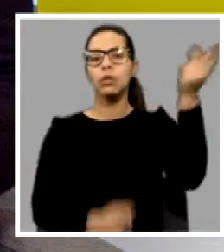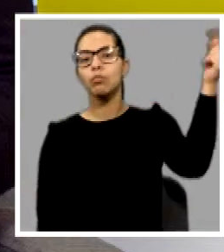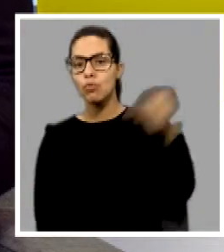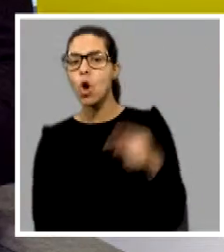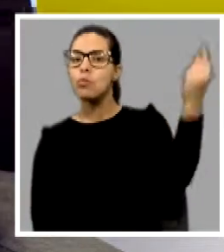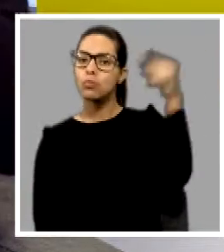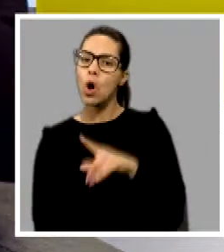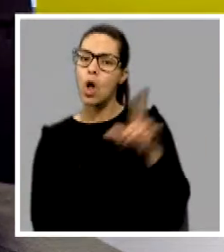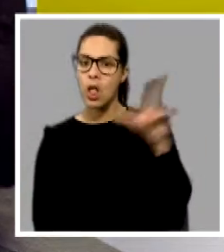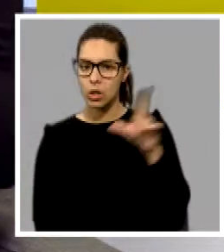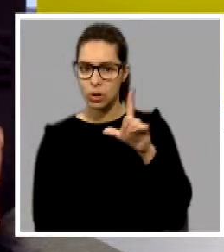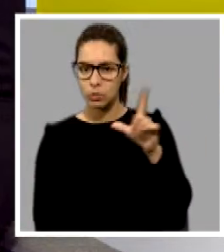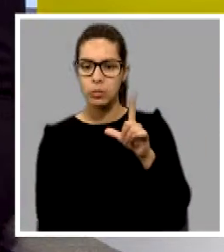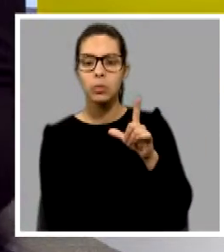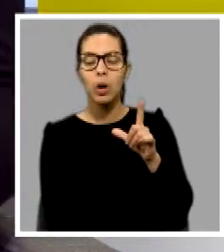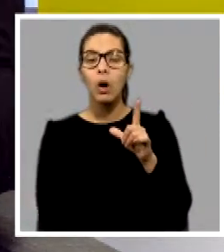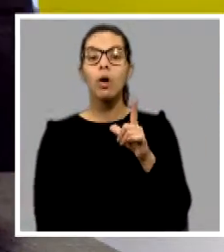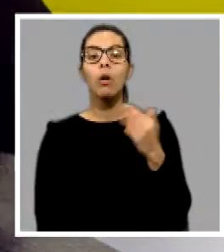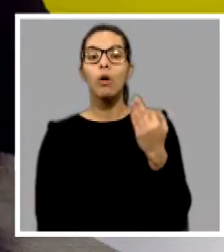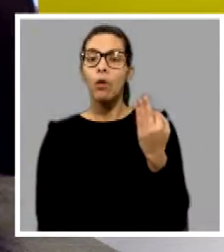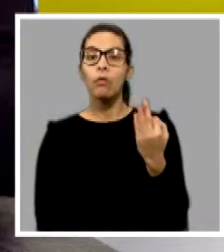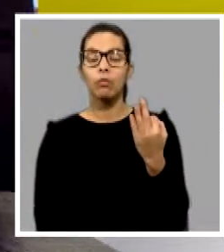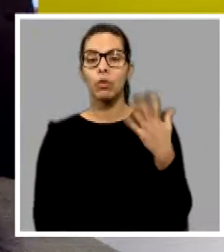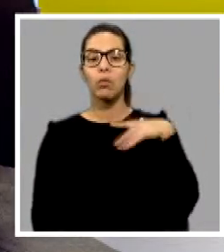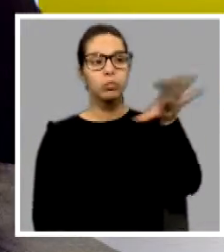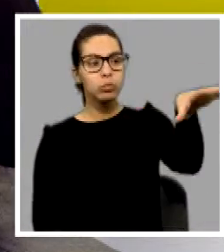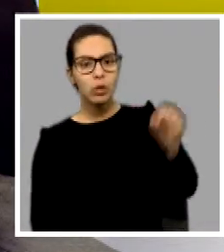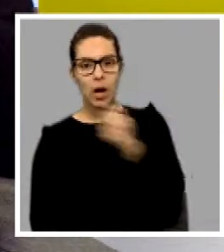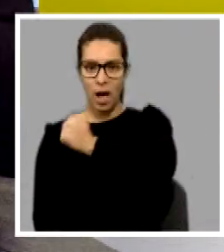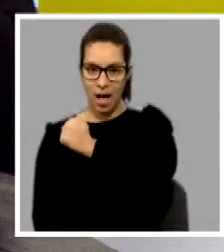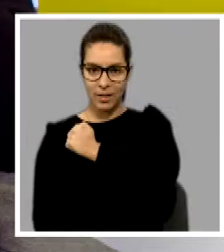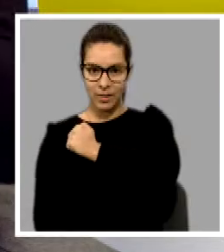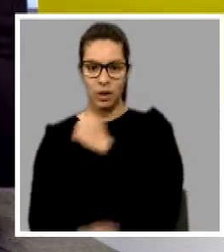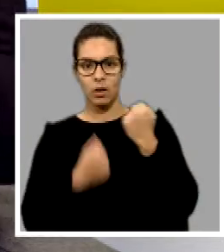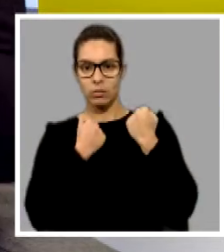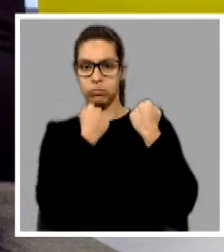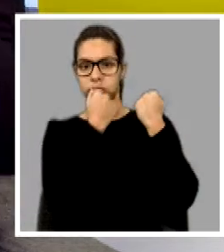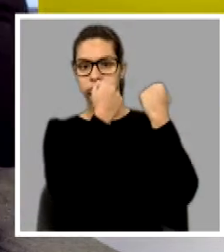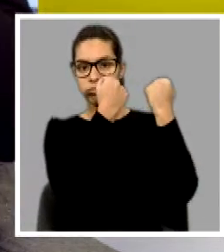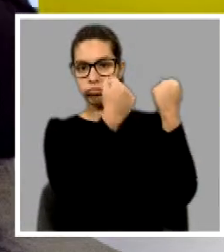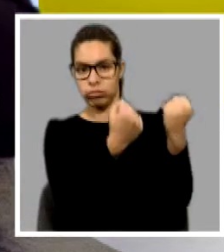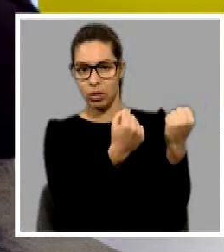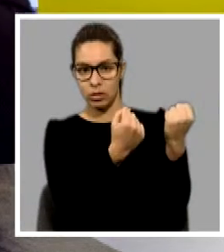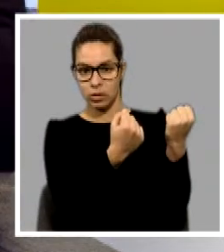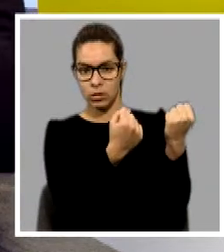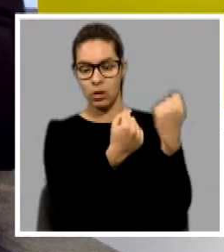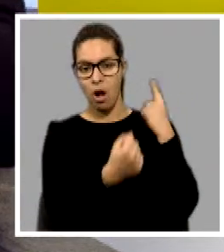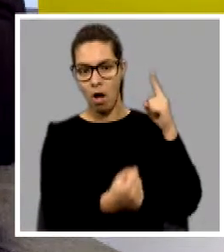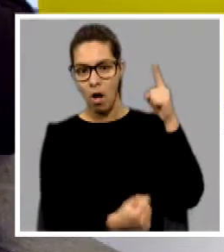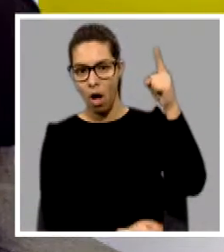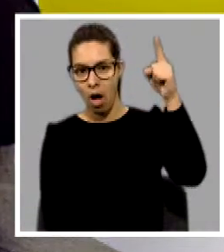contactei-o e ele vinha às vezes a Lisboa, então veio a Lisboa. Portanto, o ir buscar o Manuel António Pina à casa, de